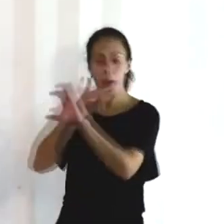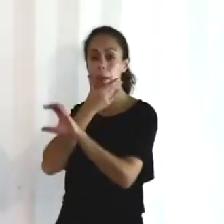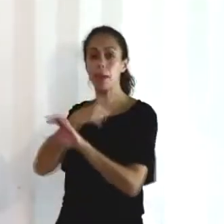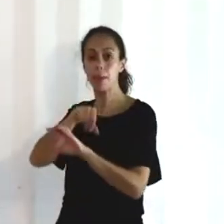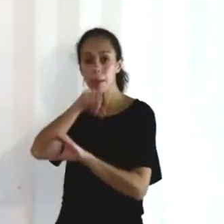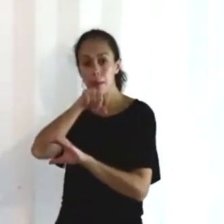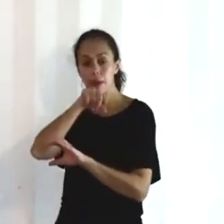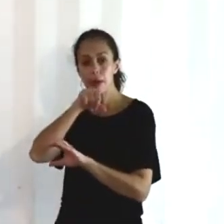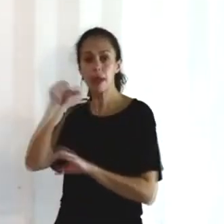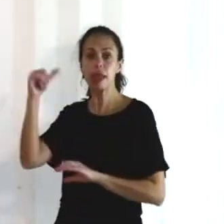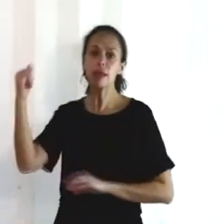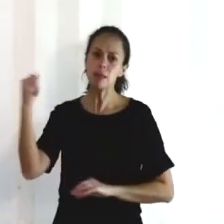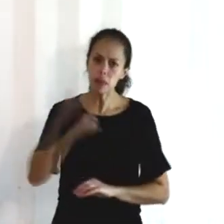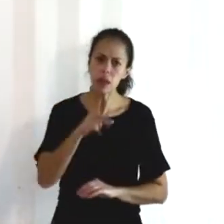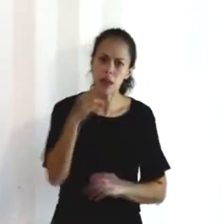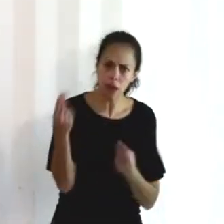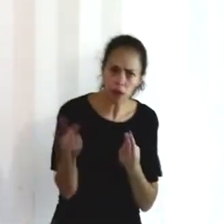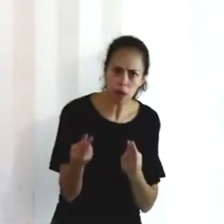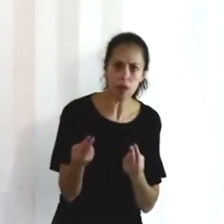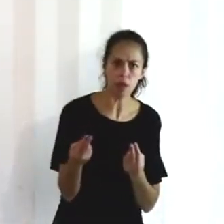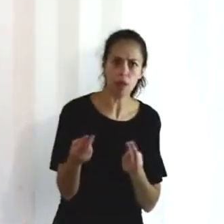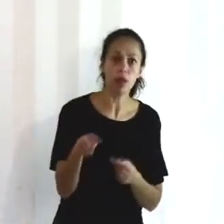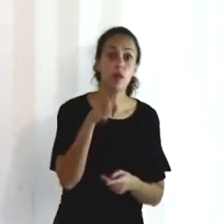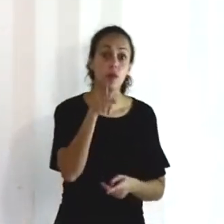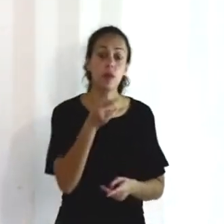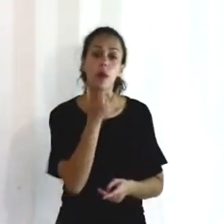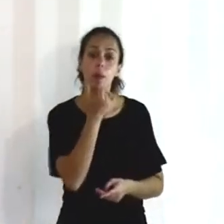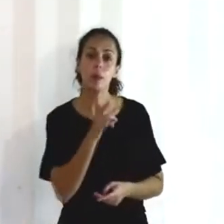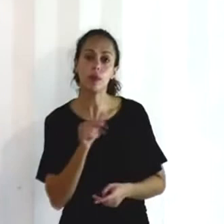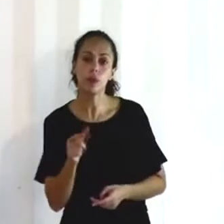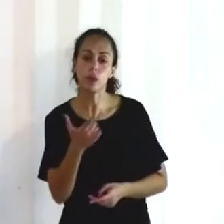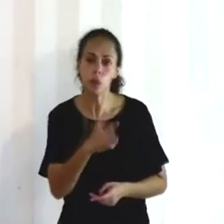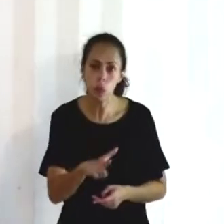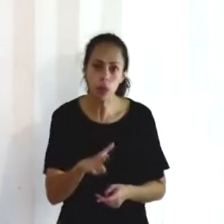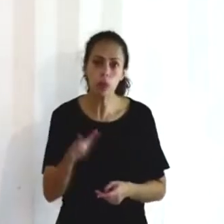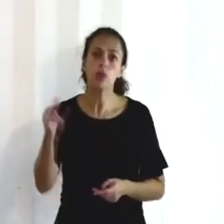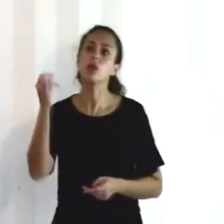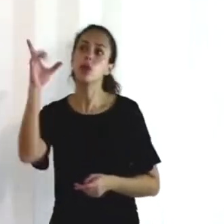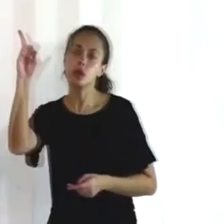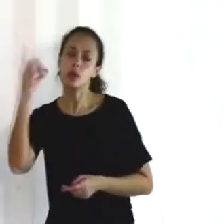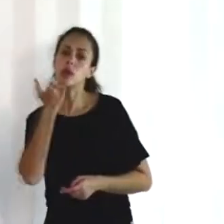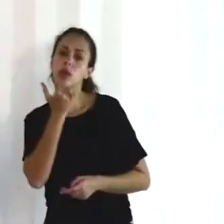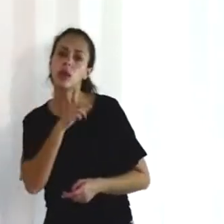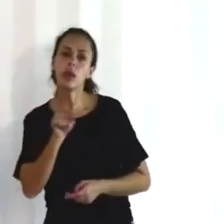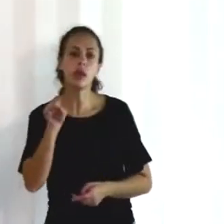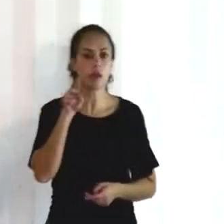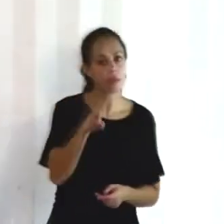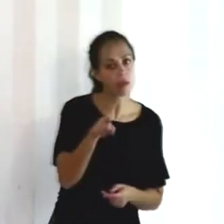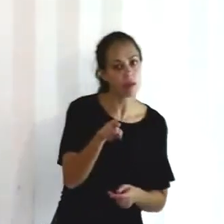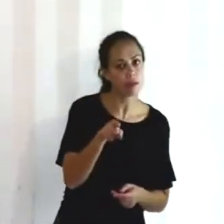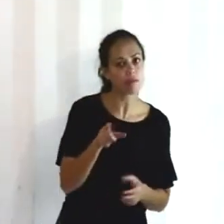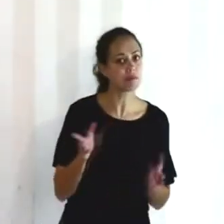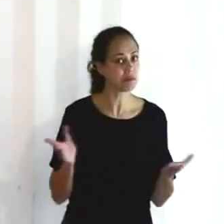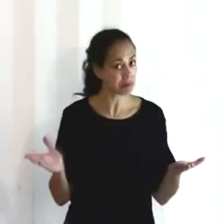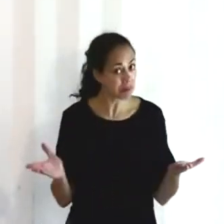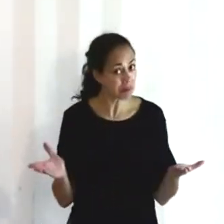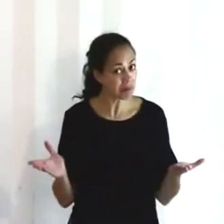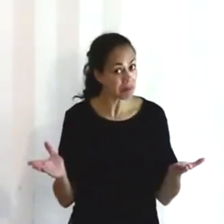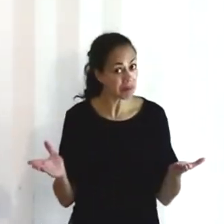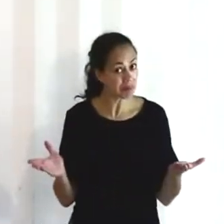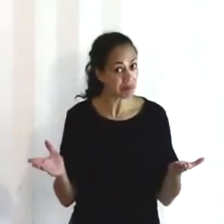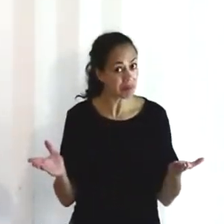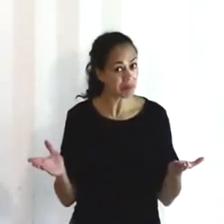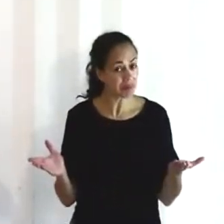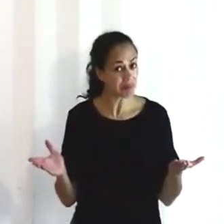a ênfase é perdoar o irmão. Nós já lemos na liturgia, o presbítero Adonias leu, do versículo 15 até o versículo